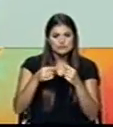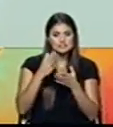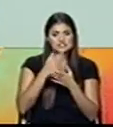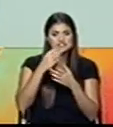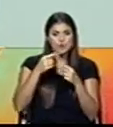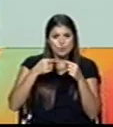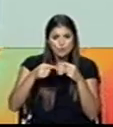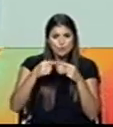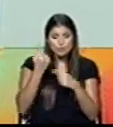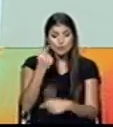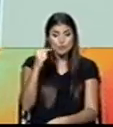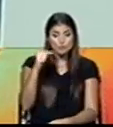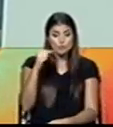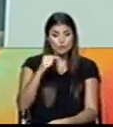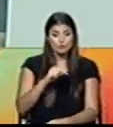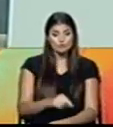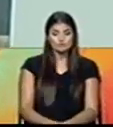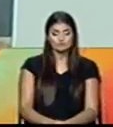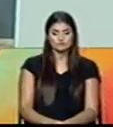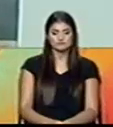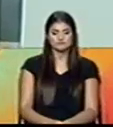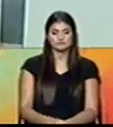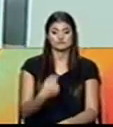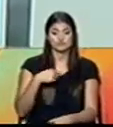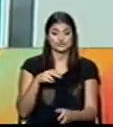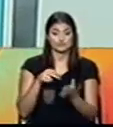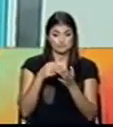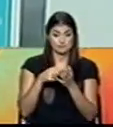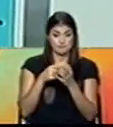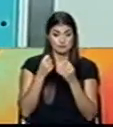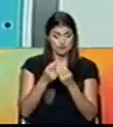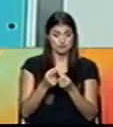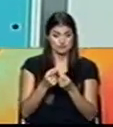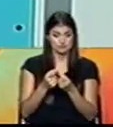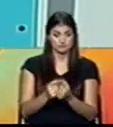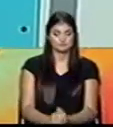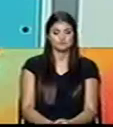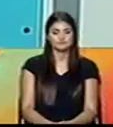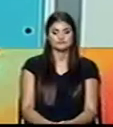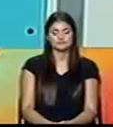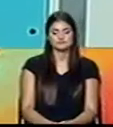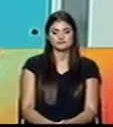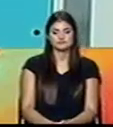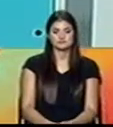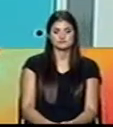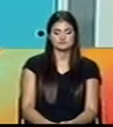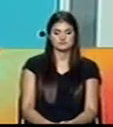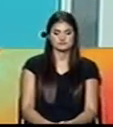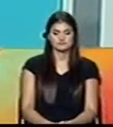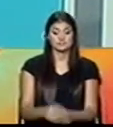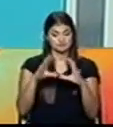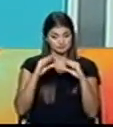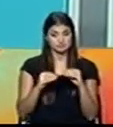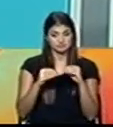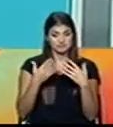Sim, sim, sim. Ah. Se for só um por semana. Ok. Ah, Rita, espera só um bocadinho que eu vou solucionar aqui o problema. Vamos ligá-la. A Rita está desligada. Vou